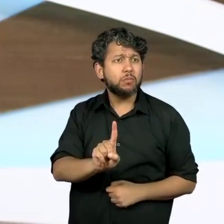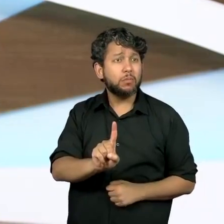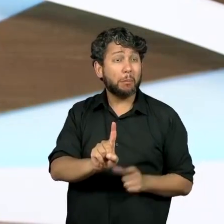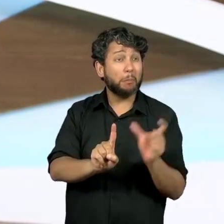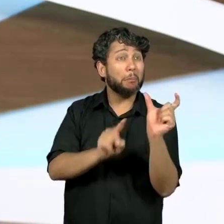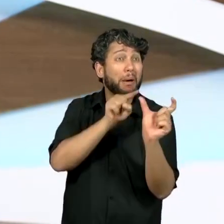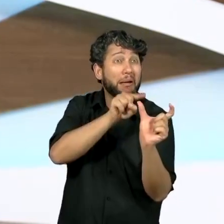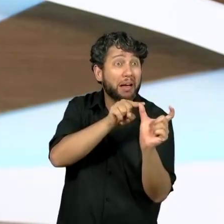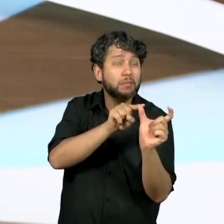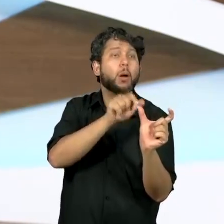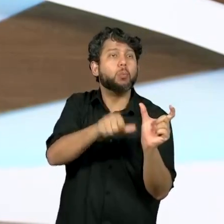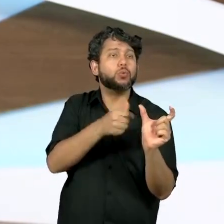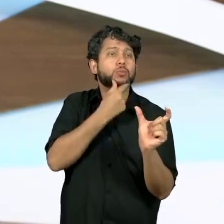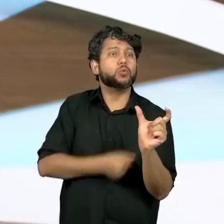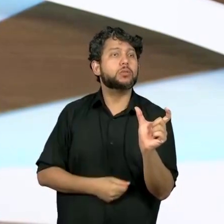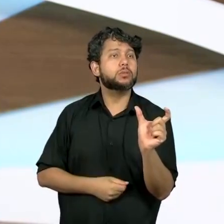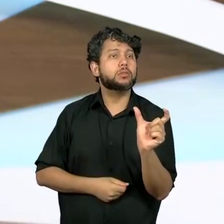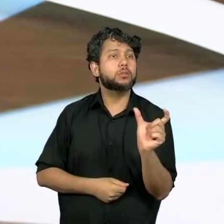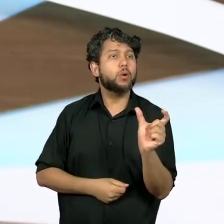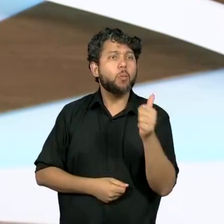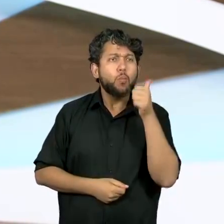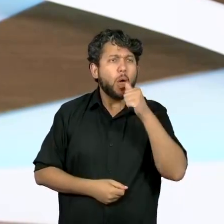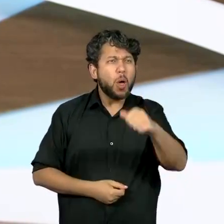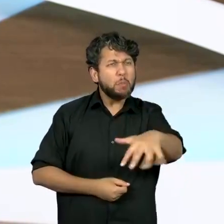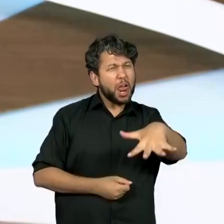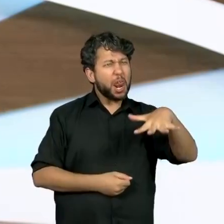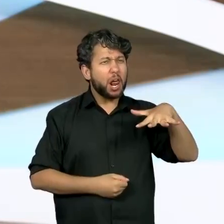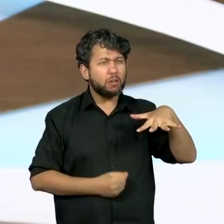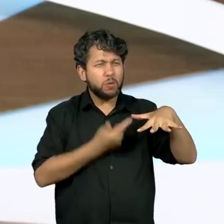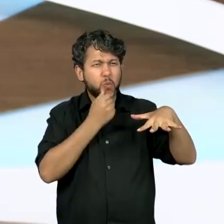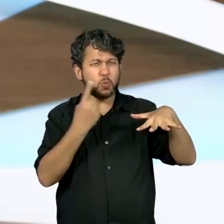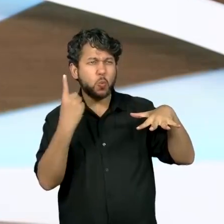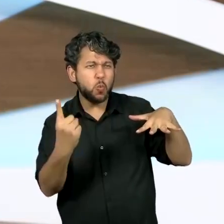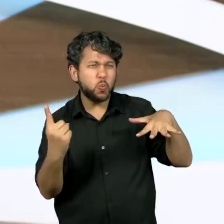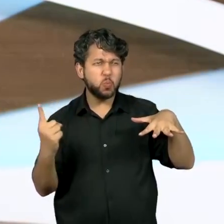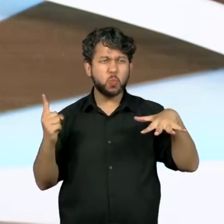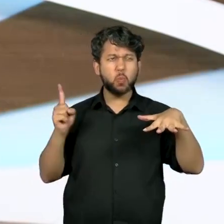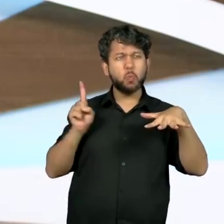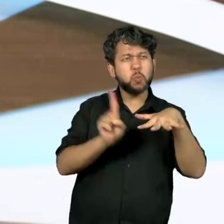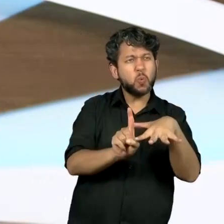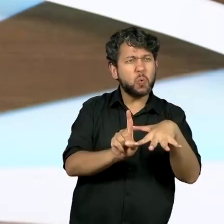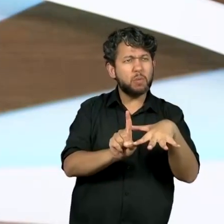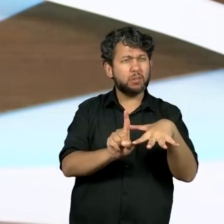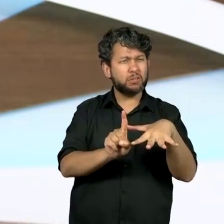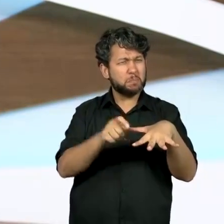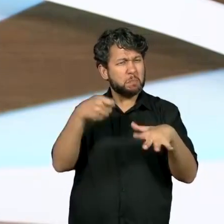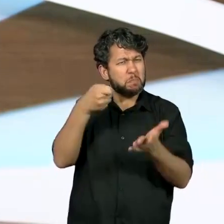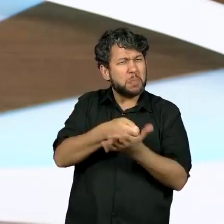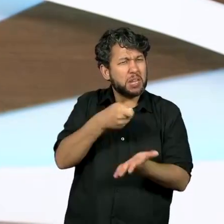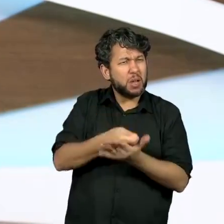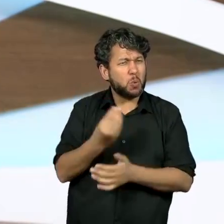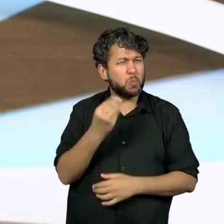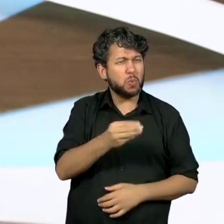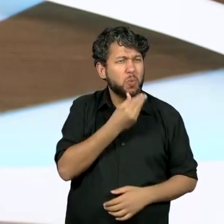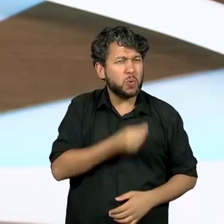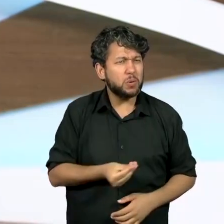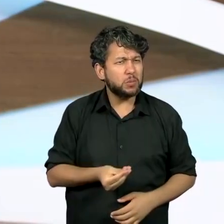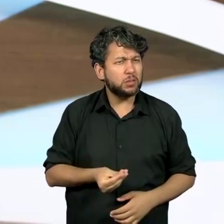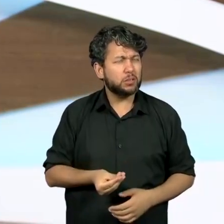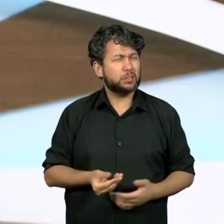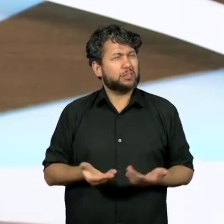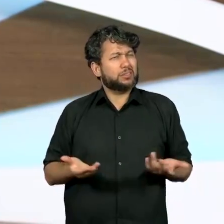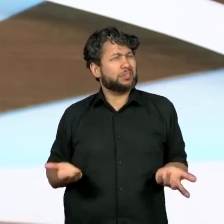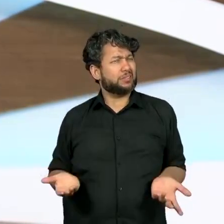inexistente. Então, o livro, embora tivesse sido escrito por mim, passa a ter como sujeito a